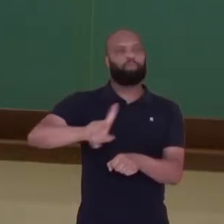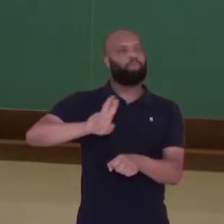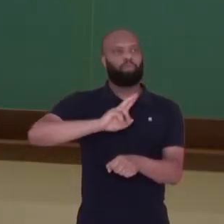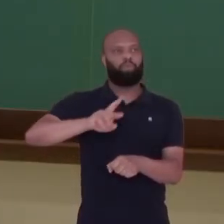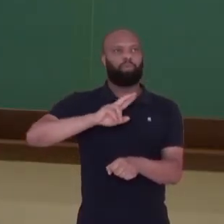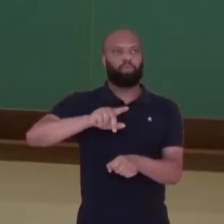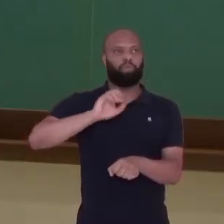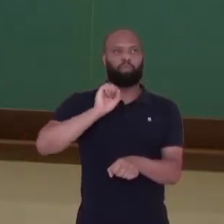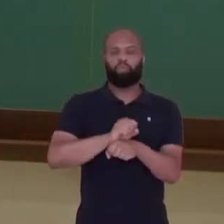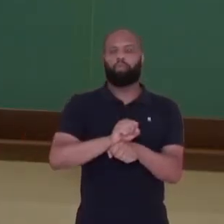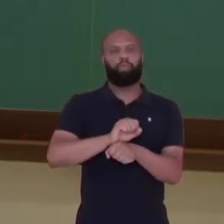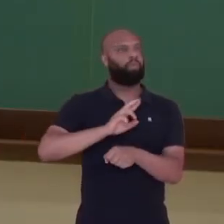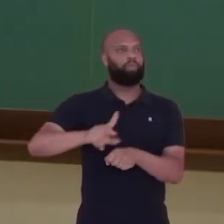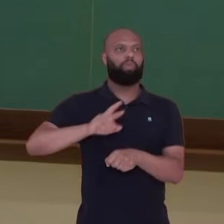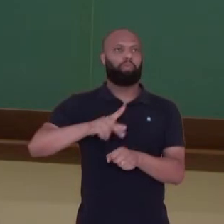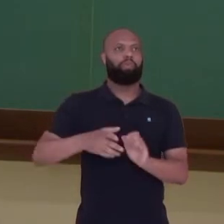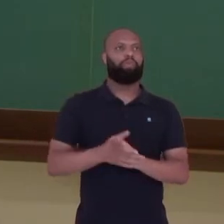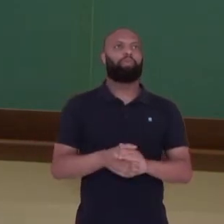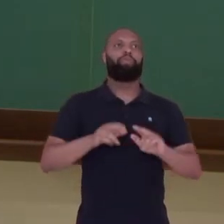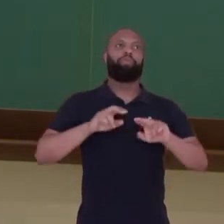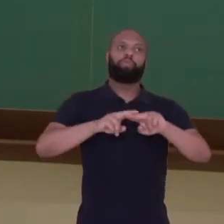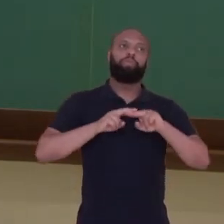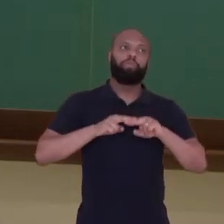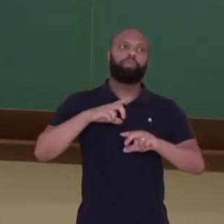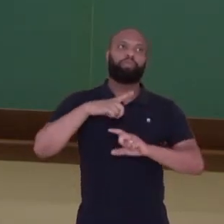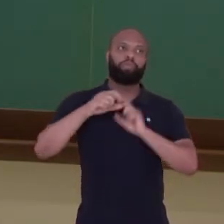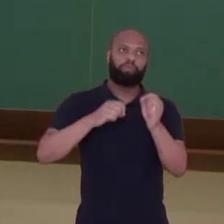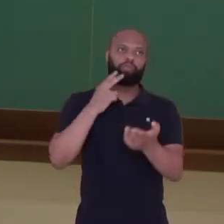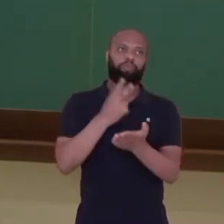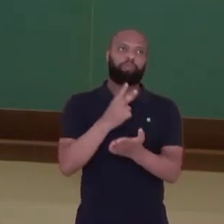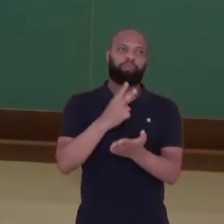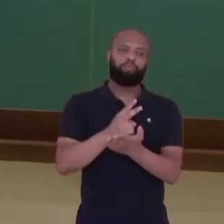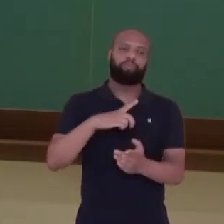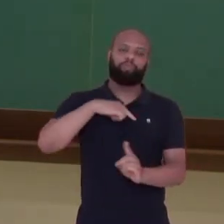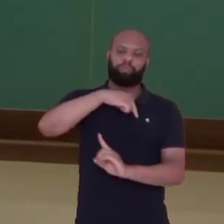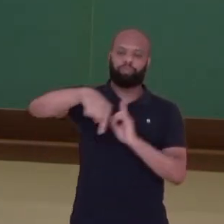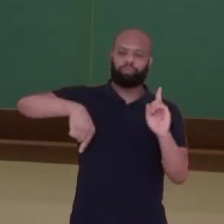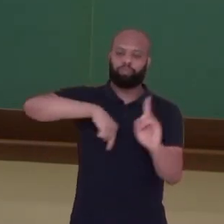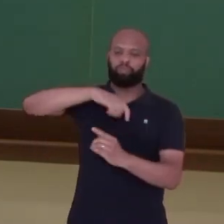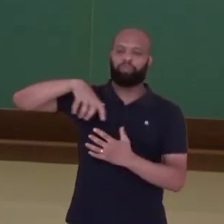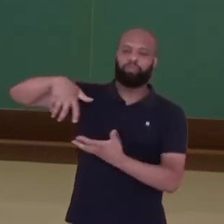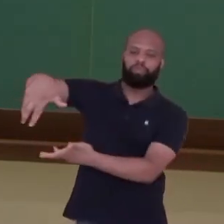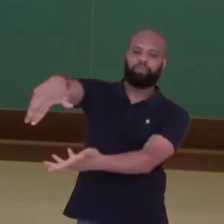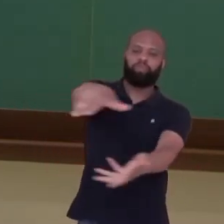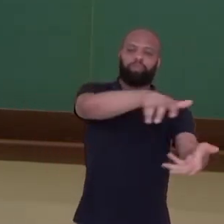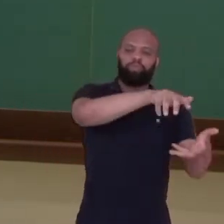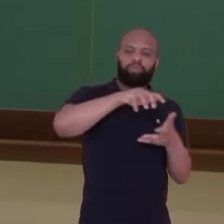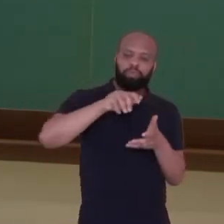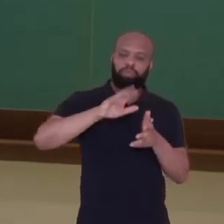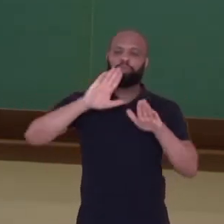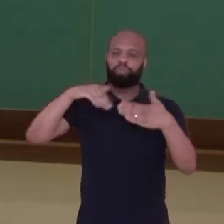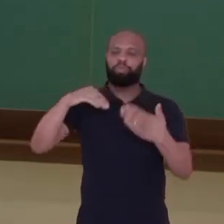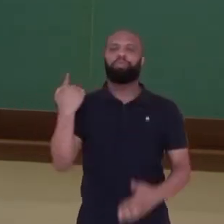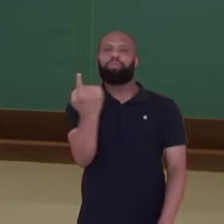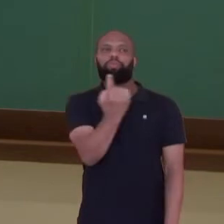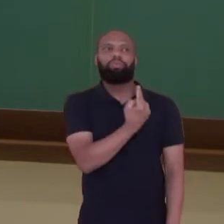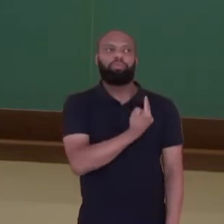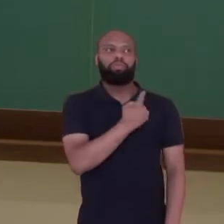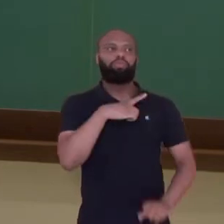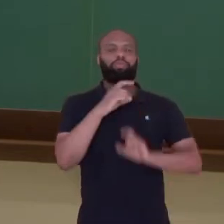está parada. Portanto, está em constante movimentação. E nós estamos